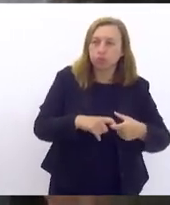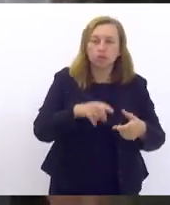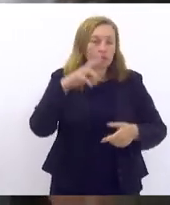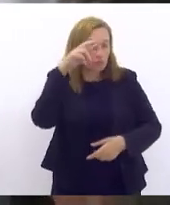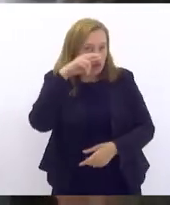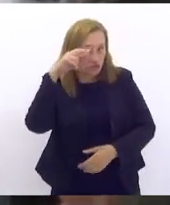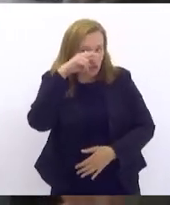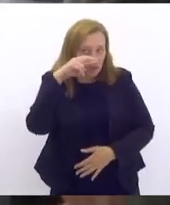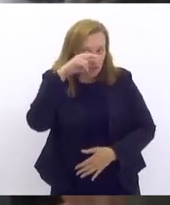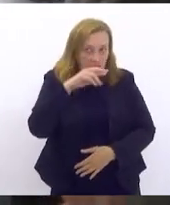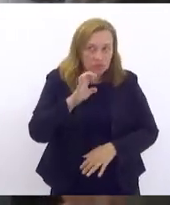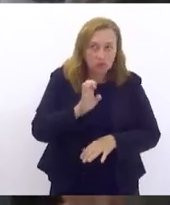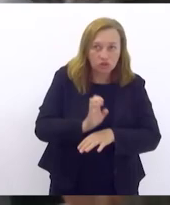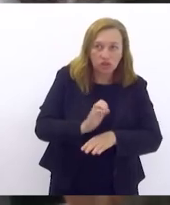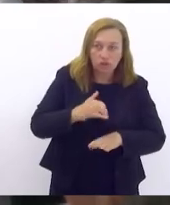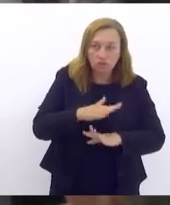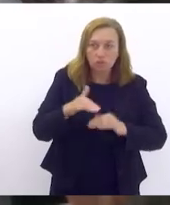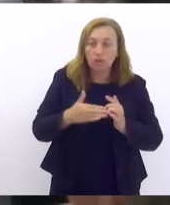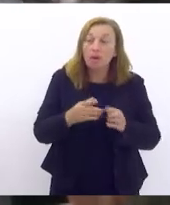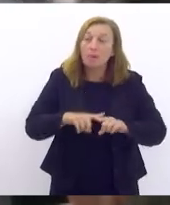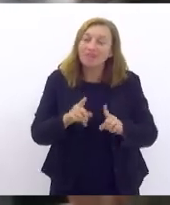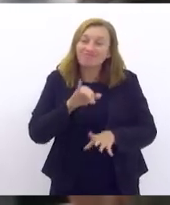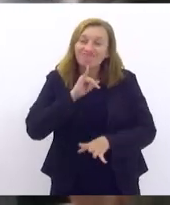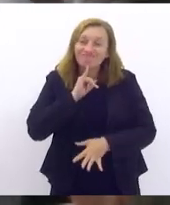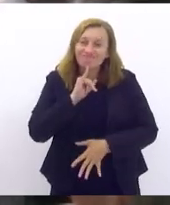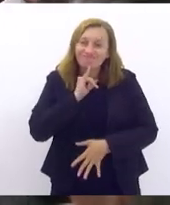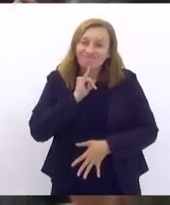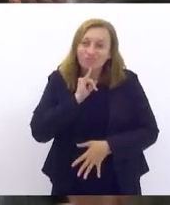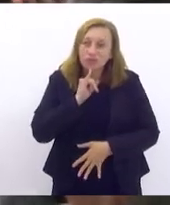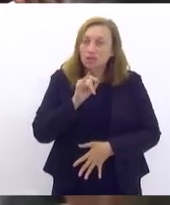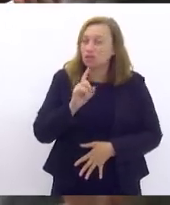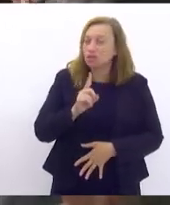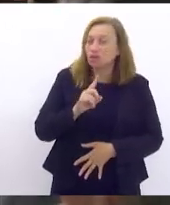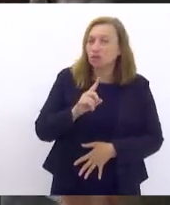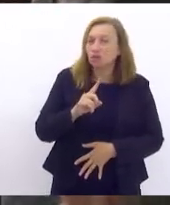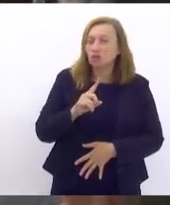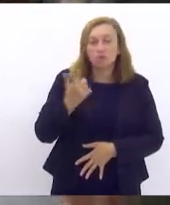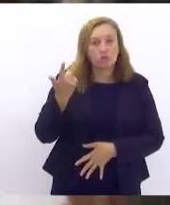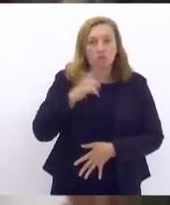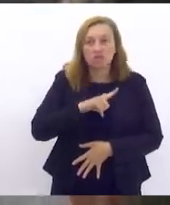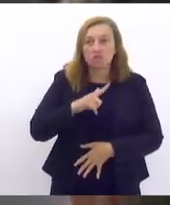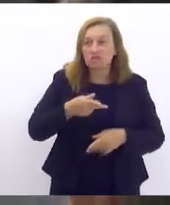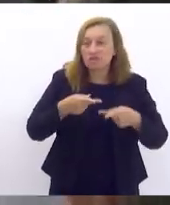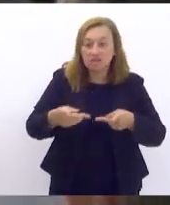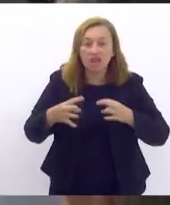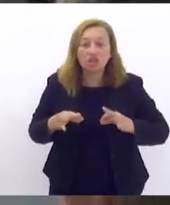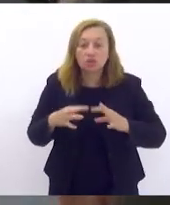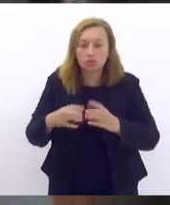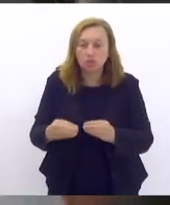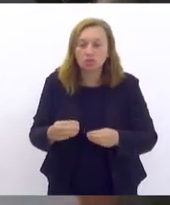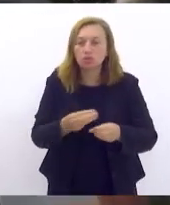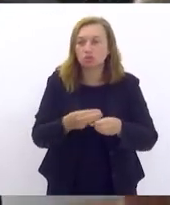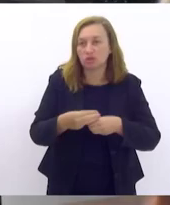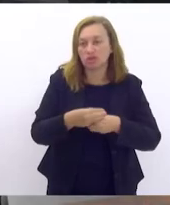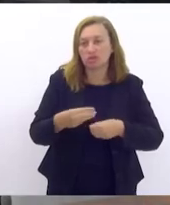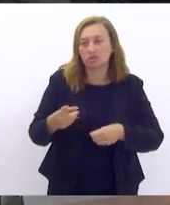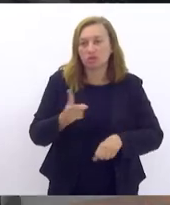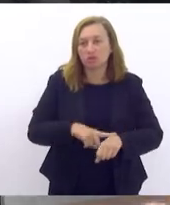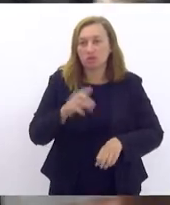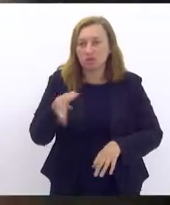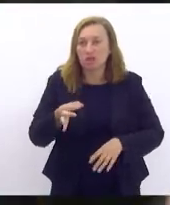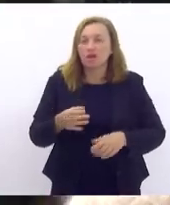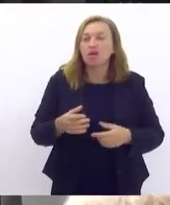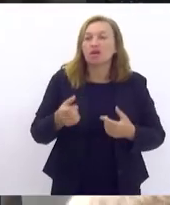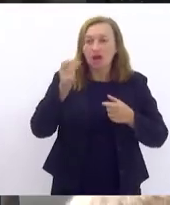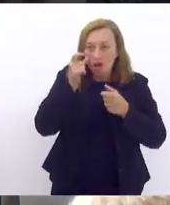fiscalizado o Estado todo. Mas, infelizmente, nós não somos onipresentes, a gente não consegue estar em todos os municípios ao mesmo tempo. E aí eu quero